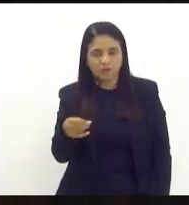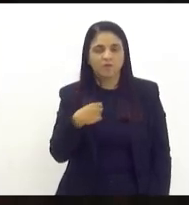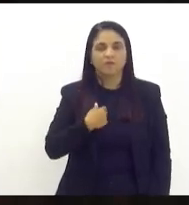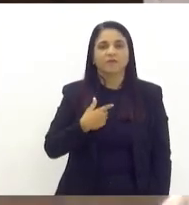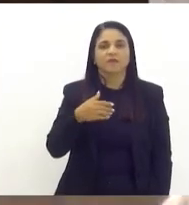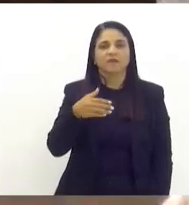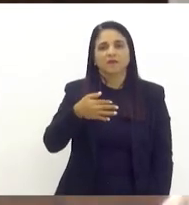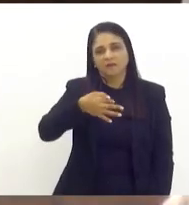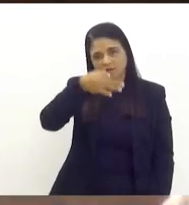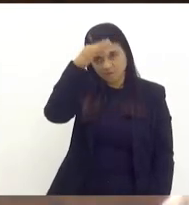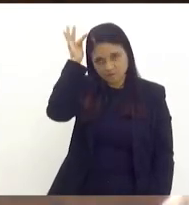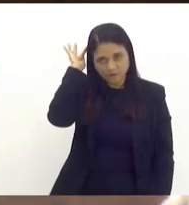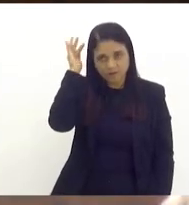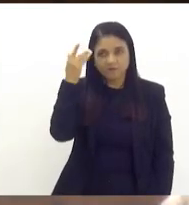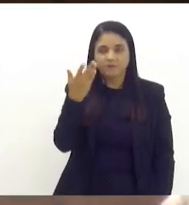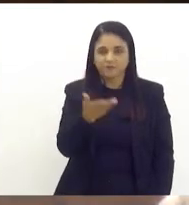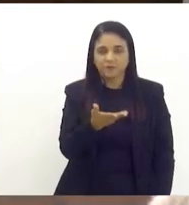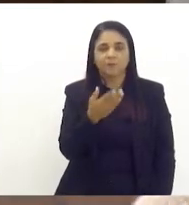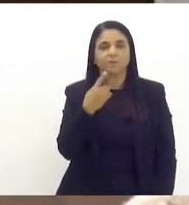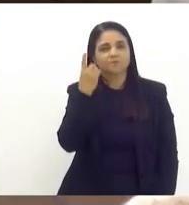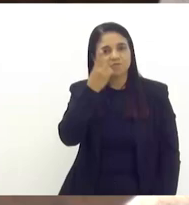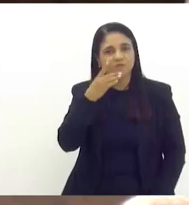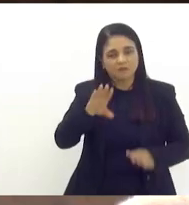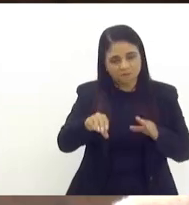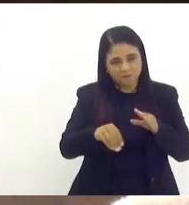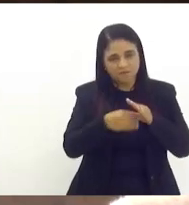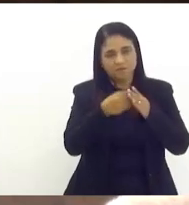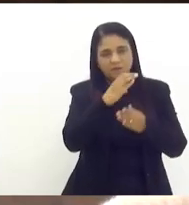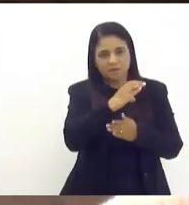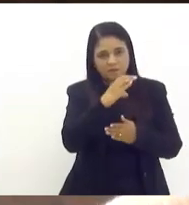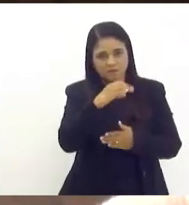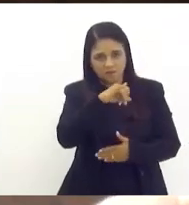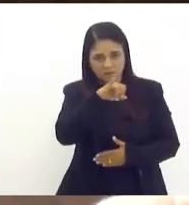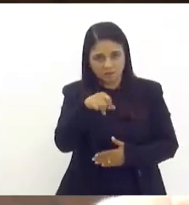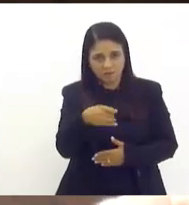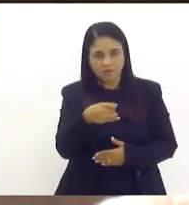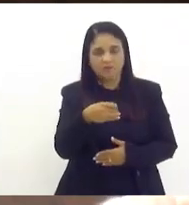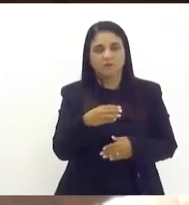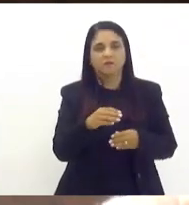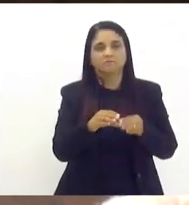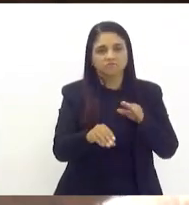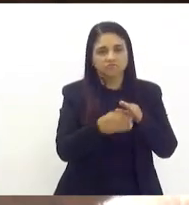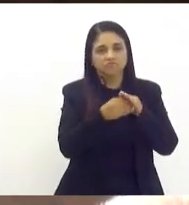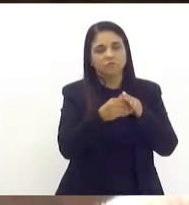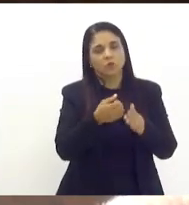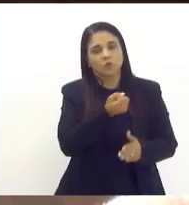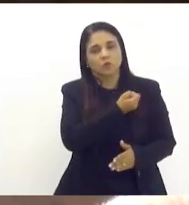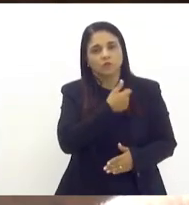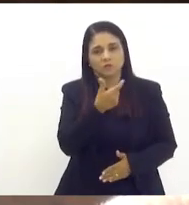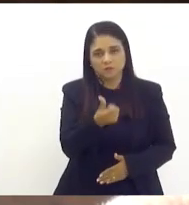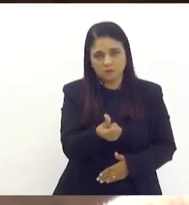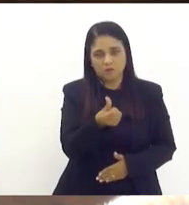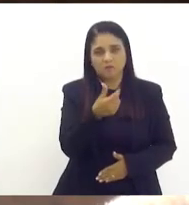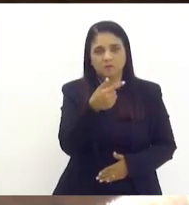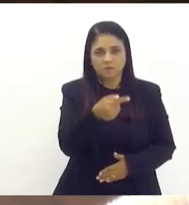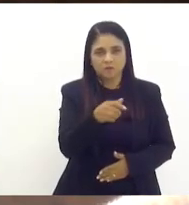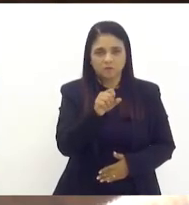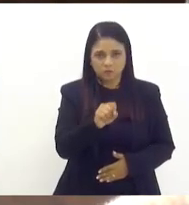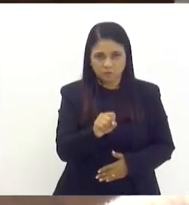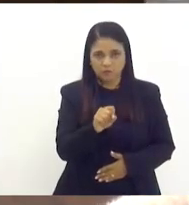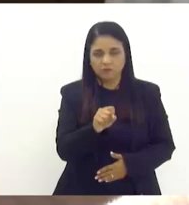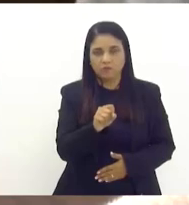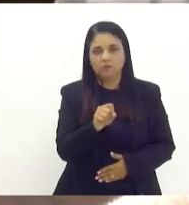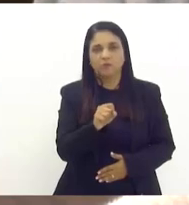deputado parecida ccj as emendas de plenário Presidente é favorável as emendas número 6 7 e 8